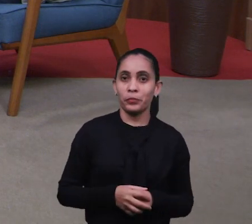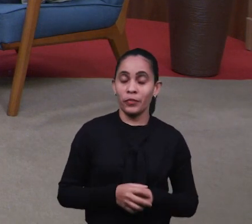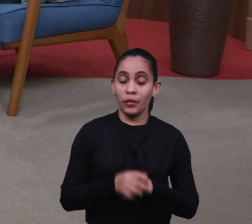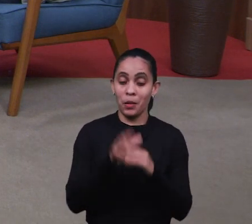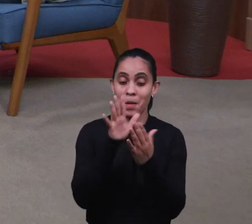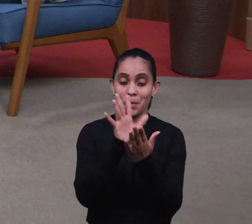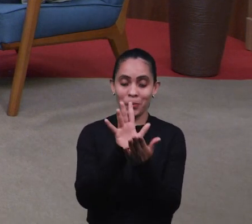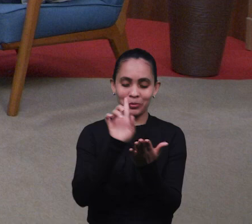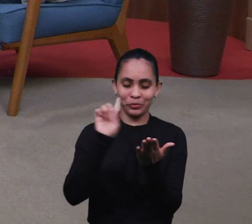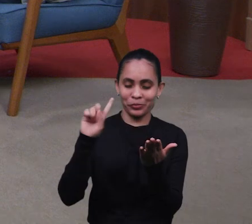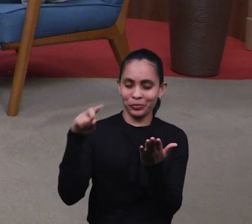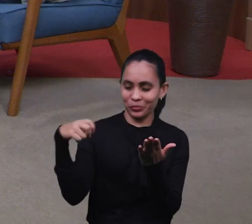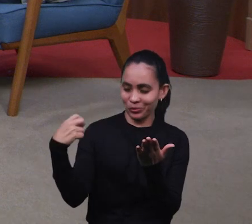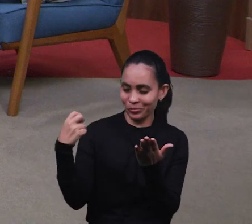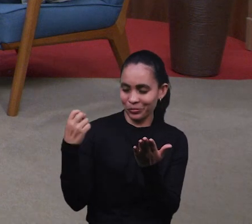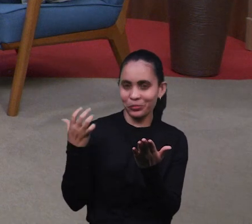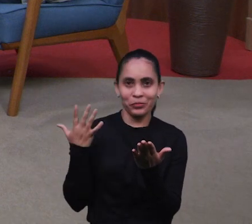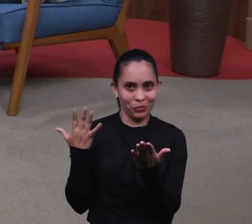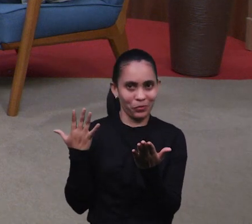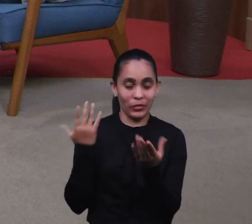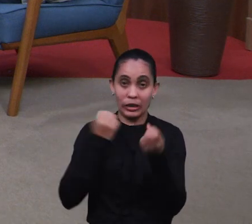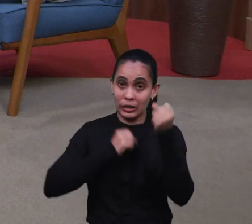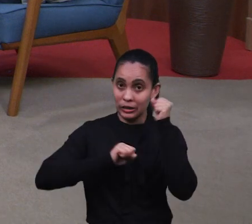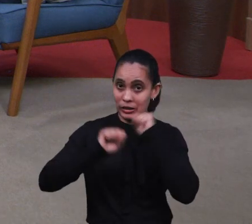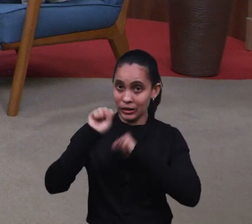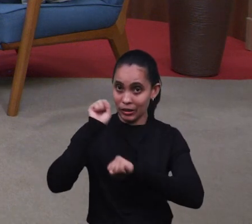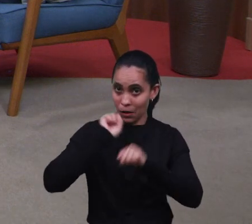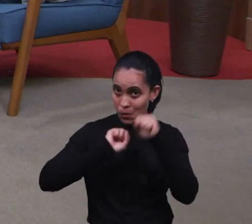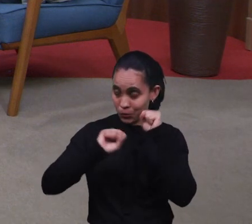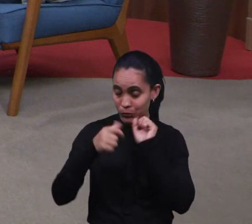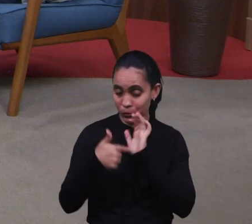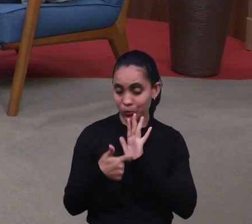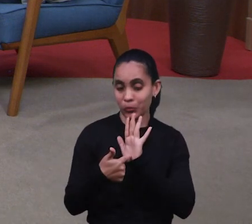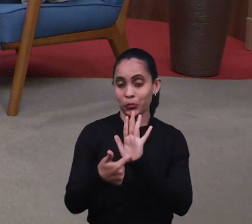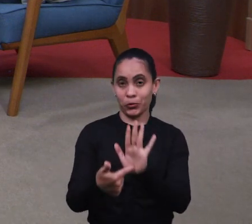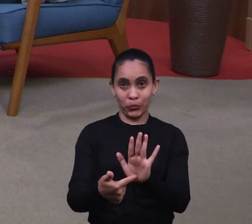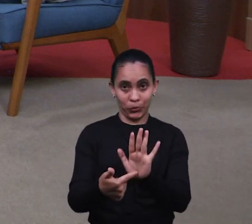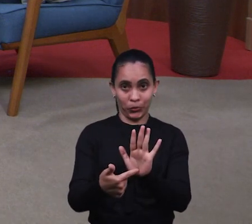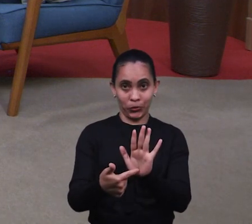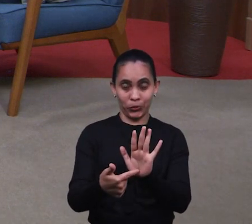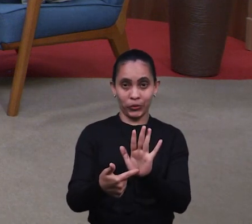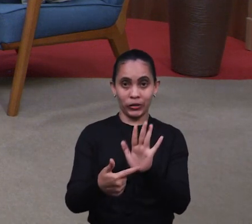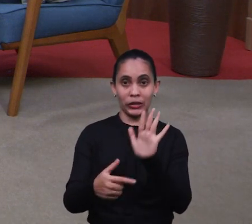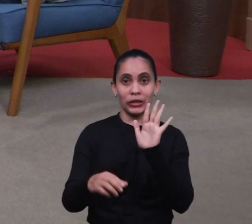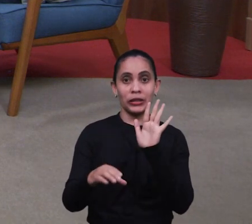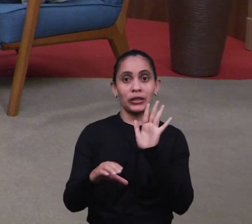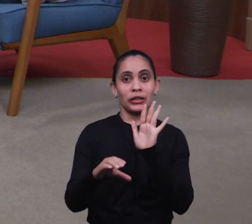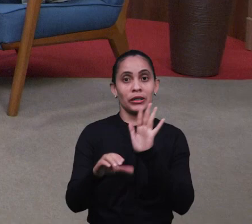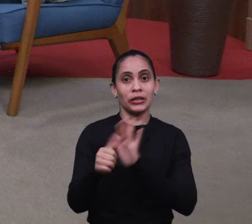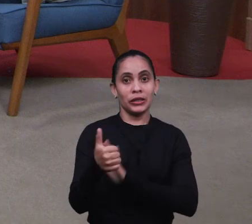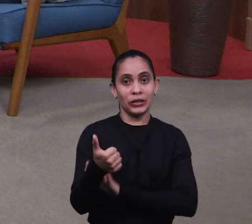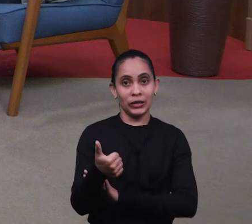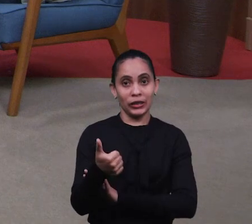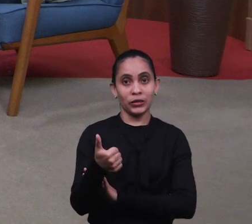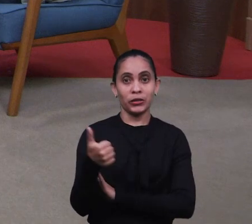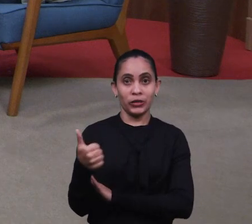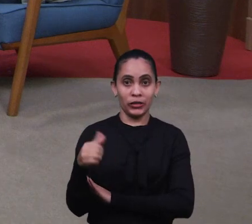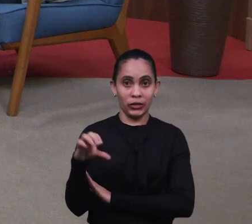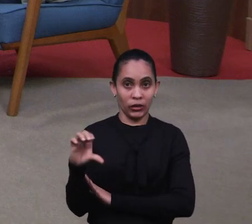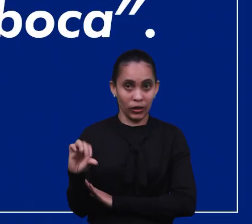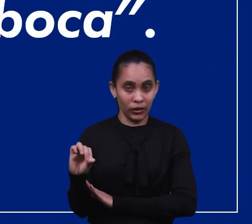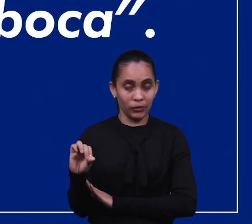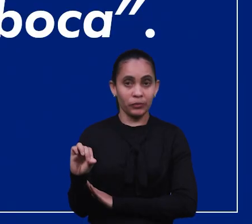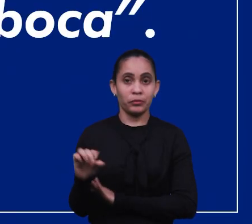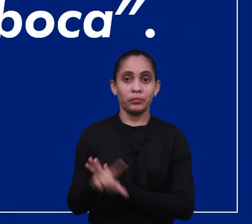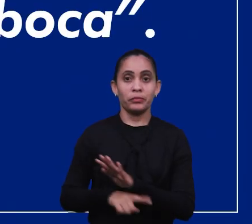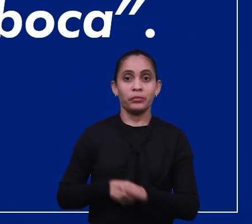revelada. Mas nós vamos ler um texto em Salmos, no livro dos Salmos, Salmo 119, verso 103, que diz